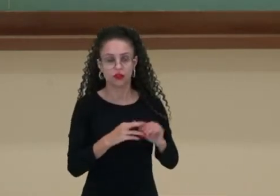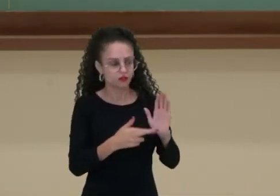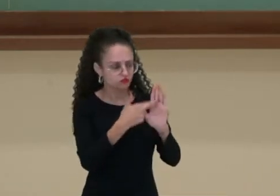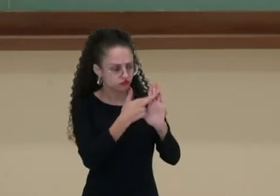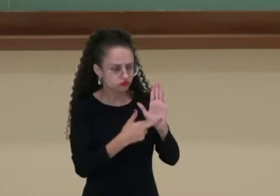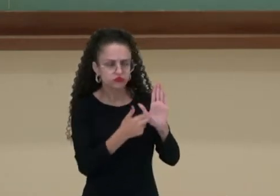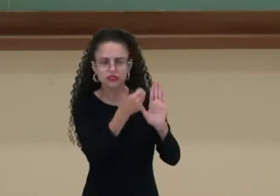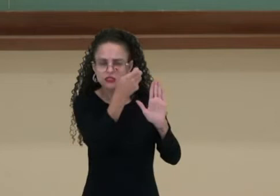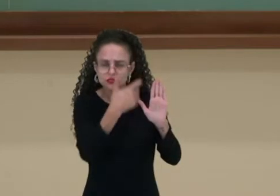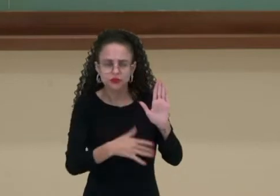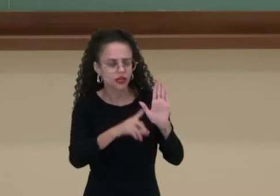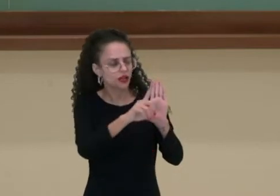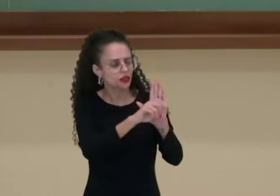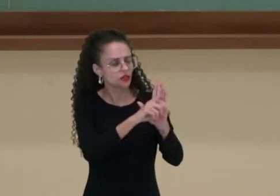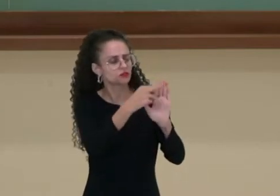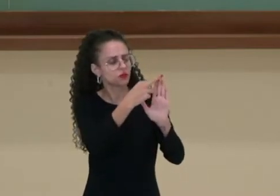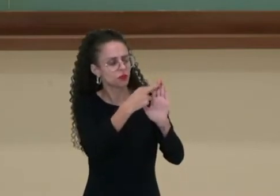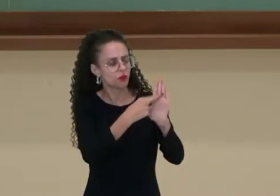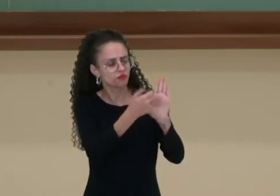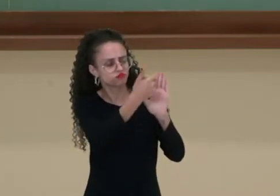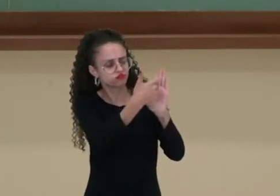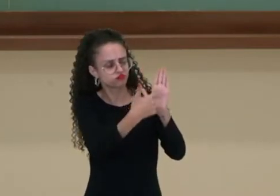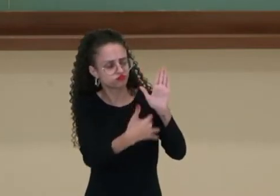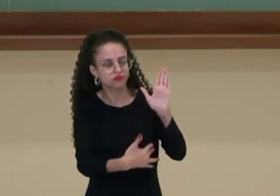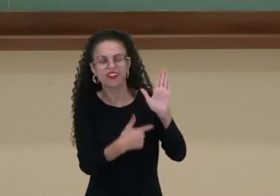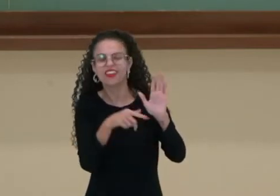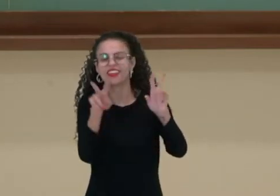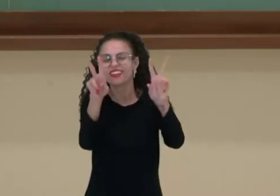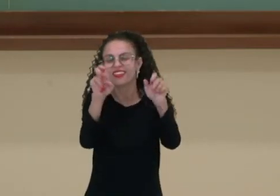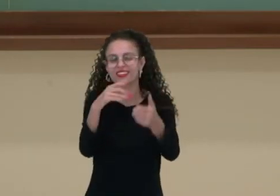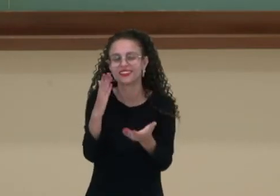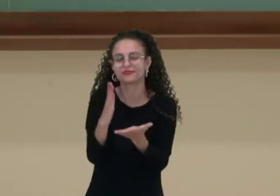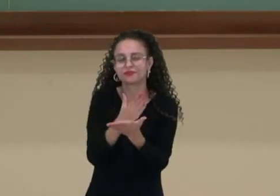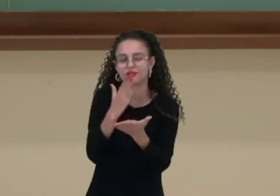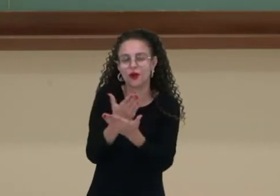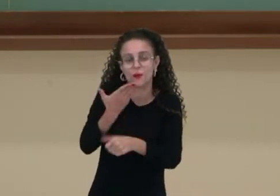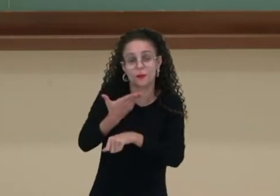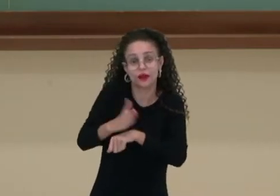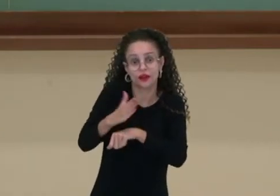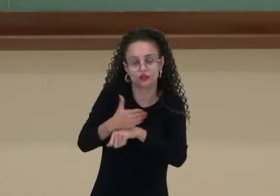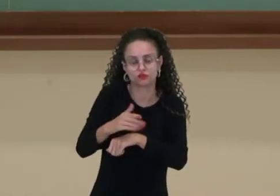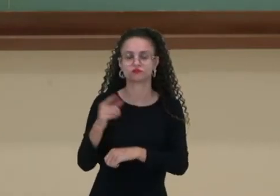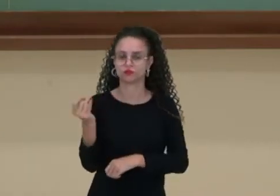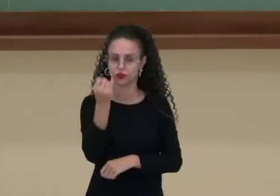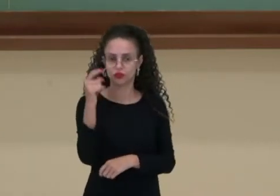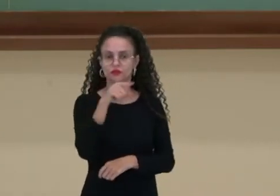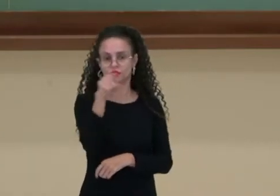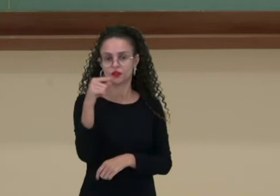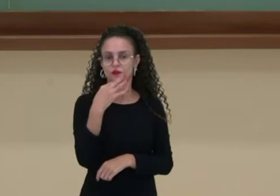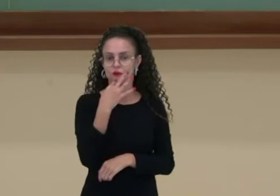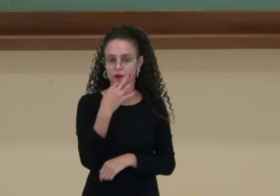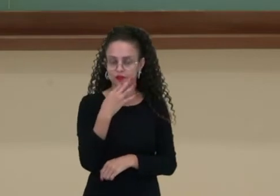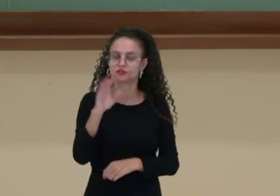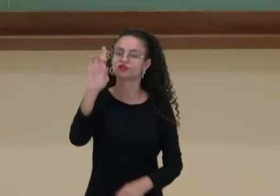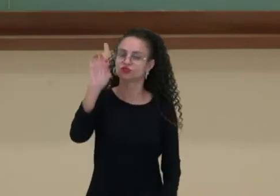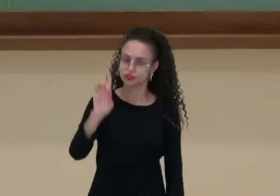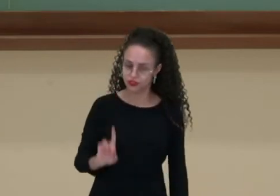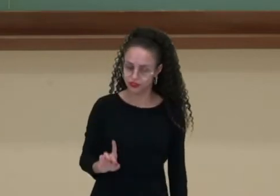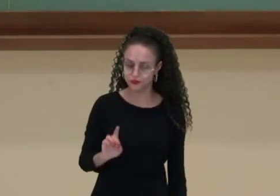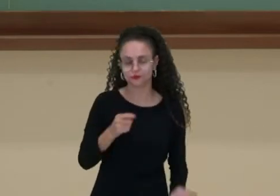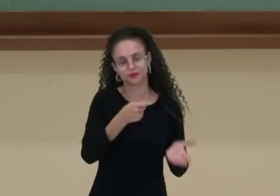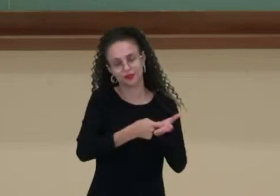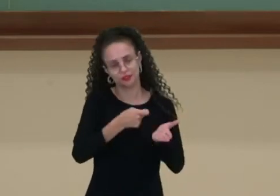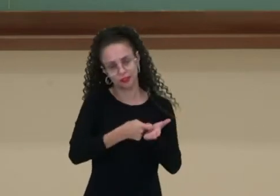as leis e regras, uma espécie de manual prático. E é muito importante para que vocês conheçam seus direitos e também